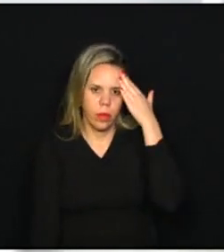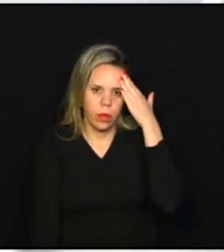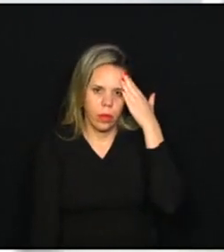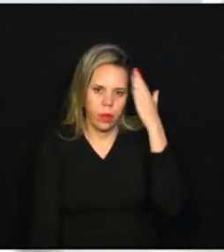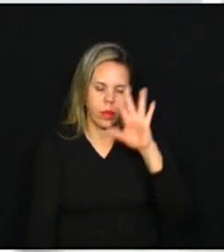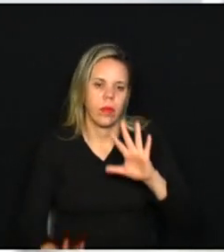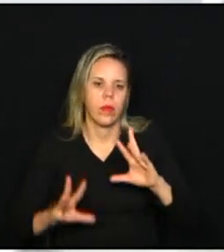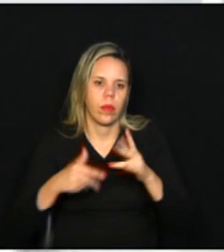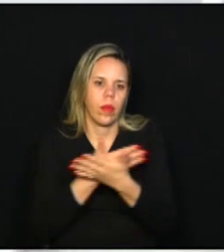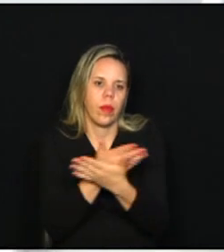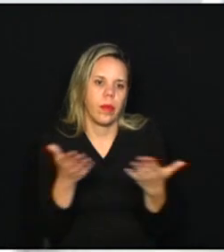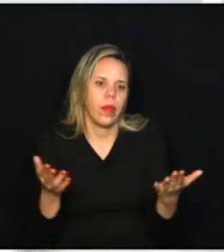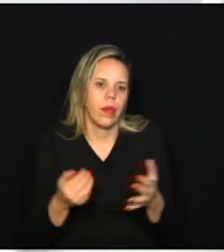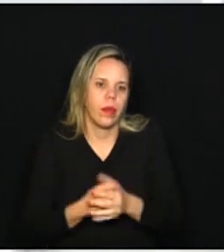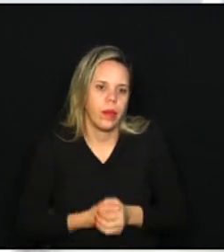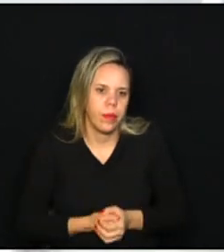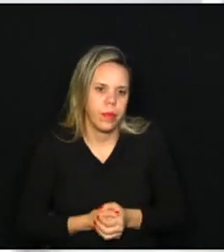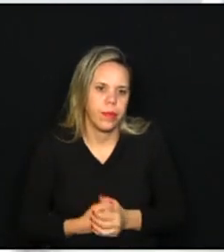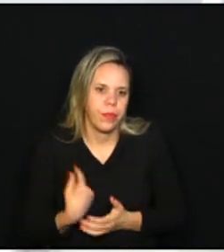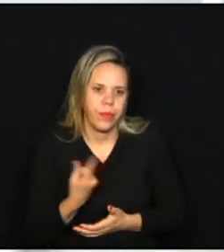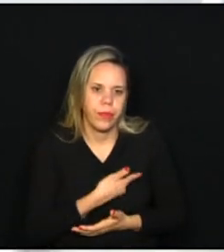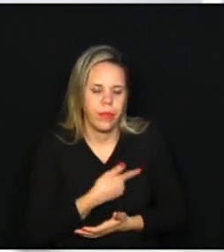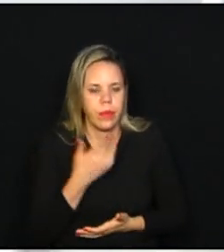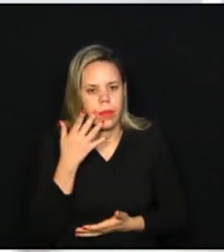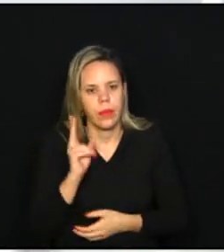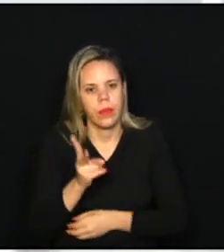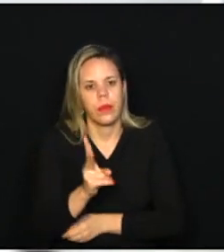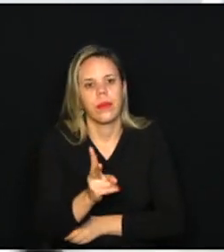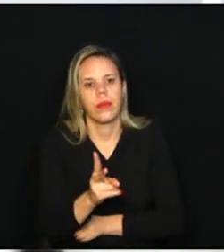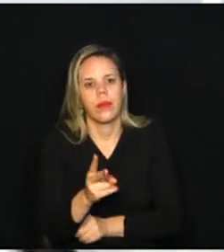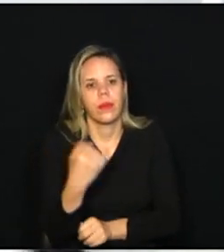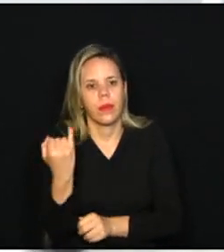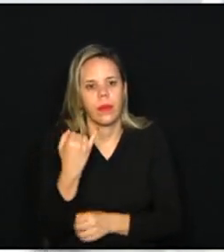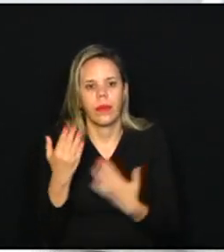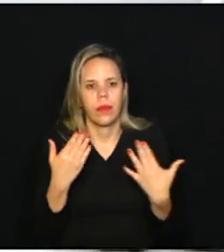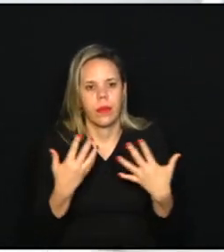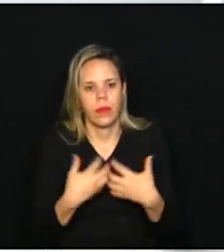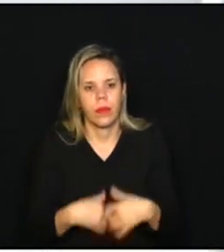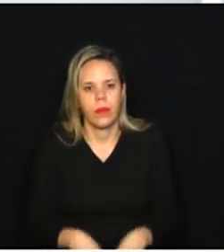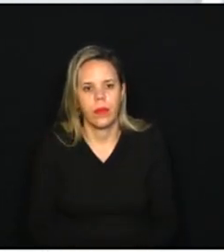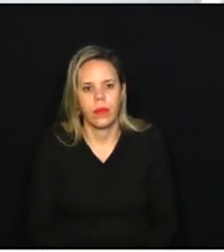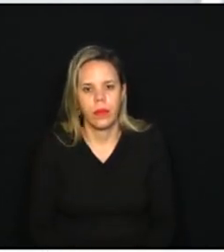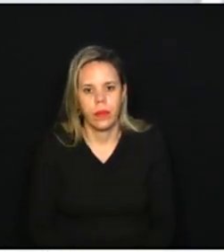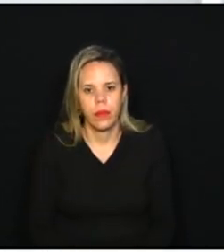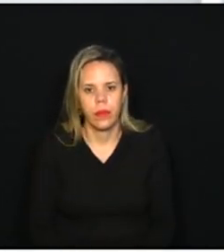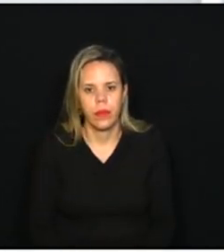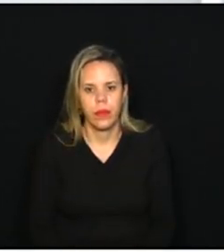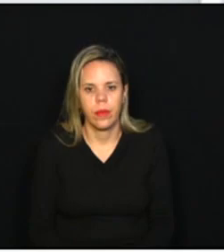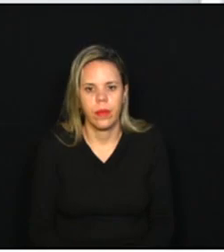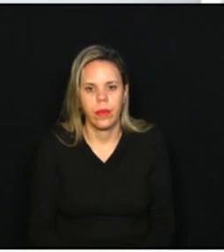a todos, e a gente acha sempre importante poder debater.